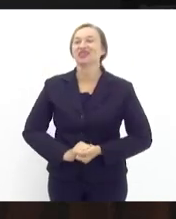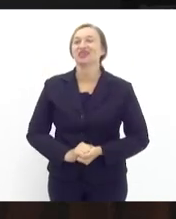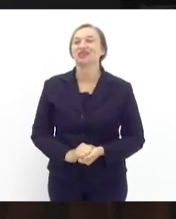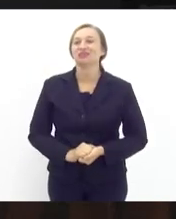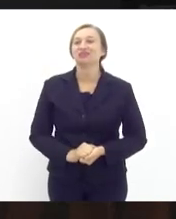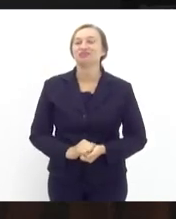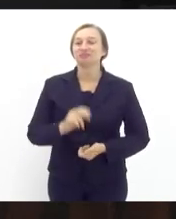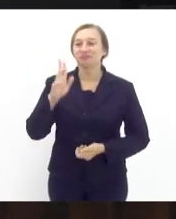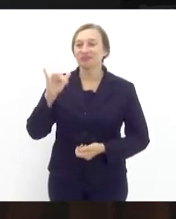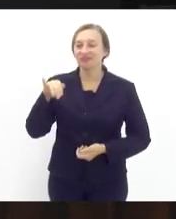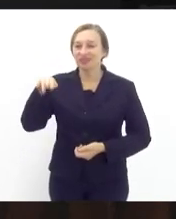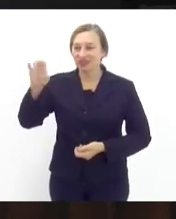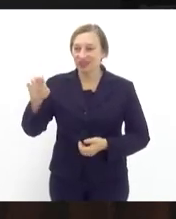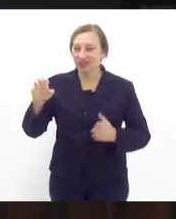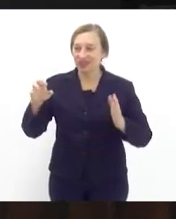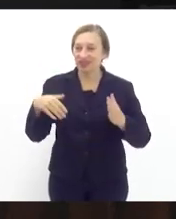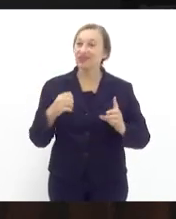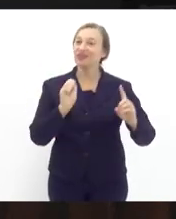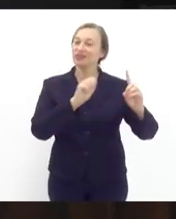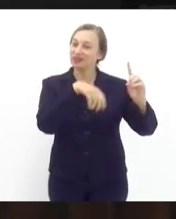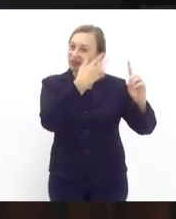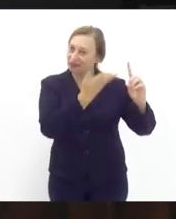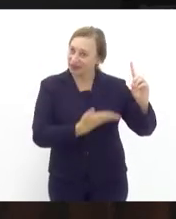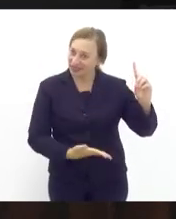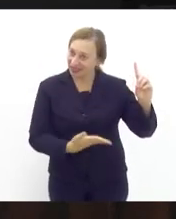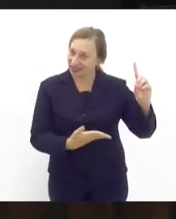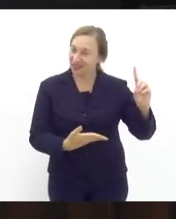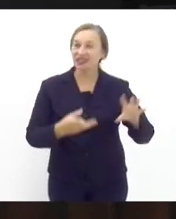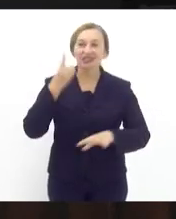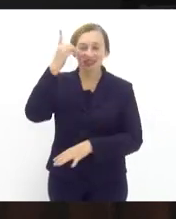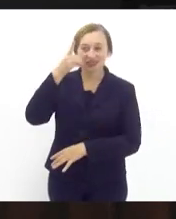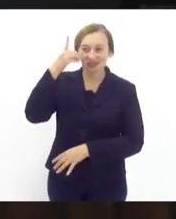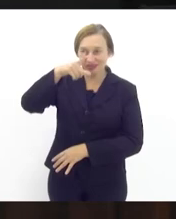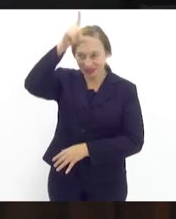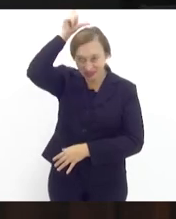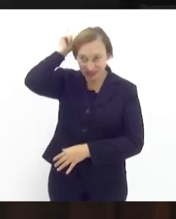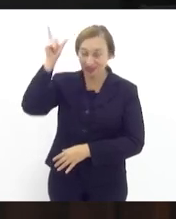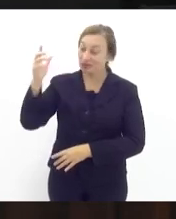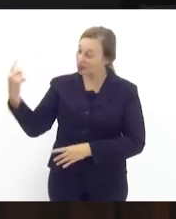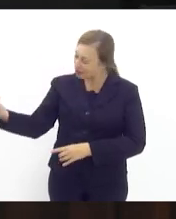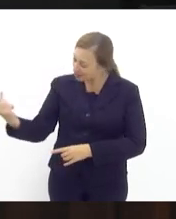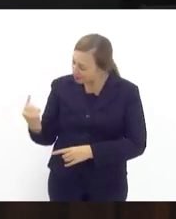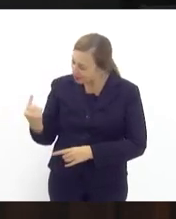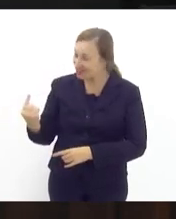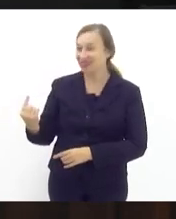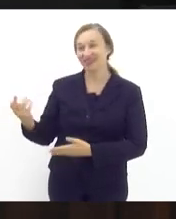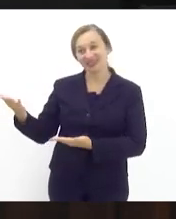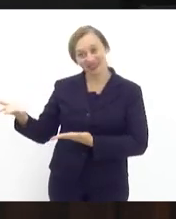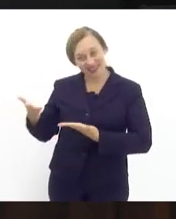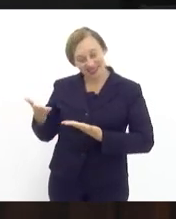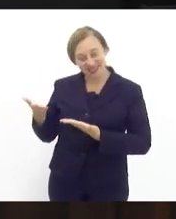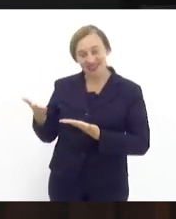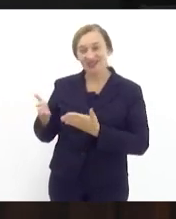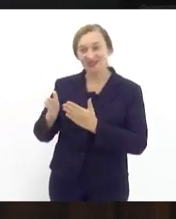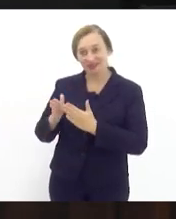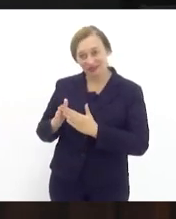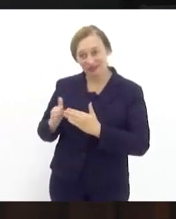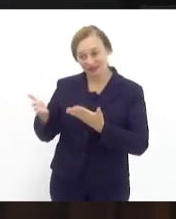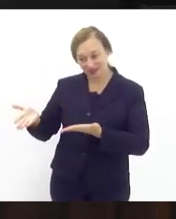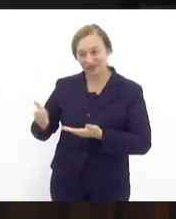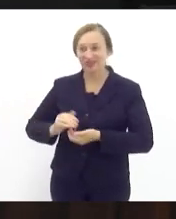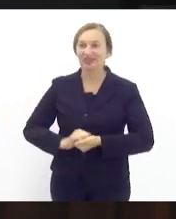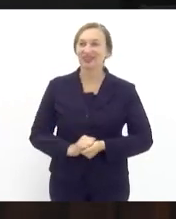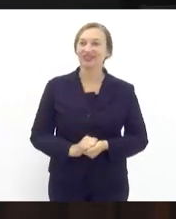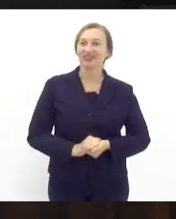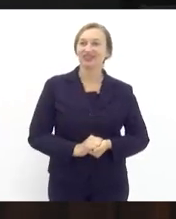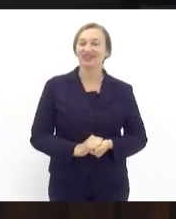vai fazer uma homenagem ao Deputado Municipal Deputado Luiz Paulo pode vir aqui por gentileza vossa